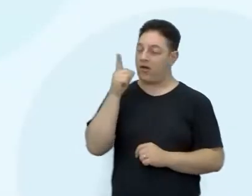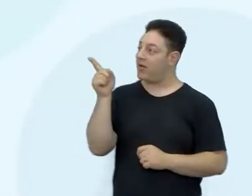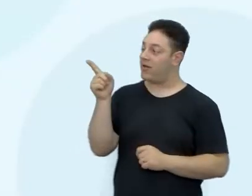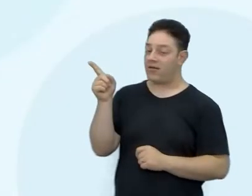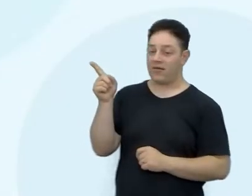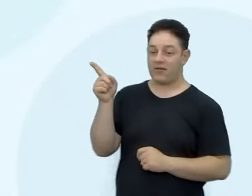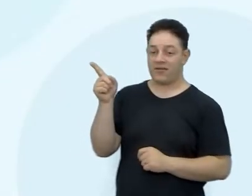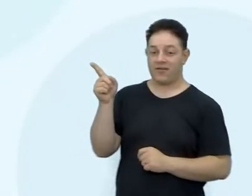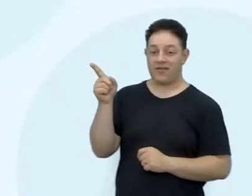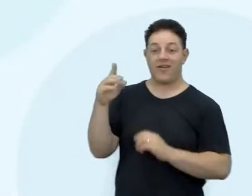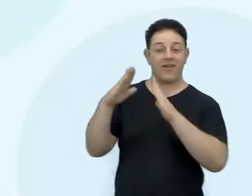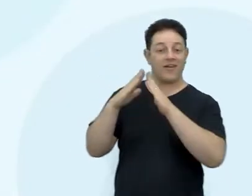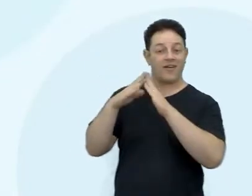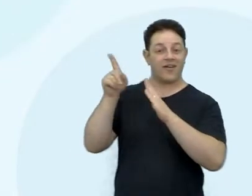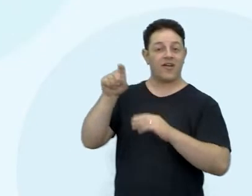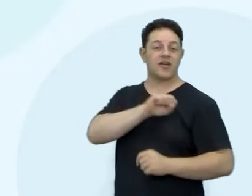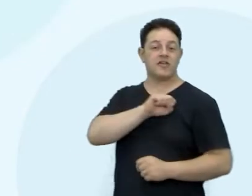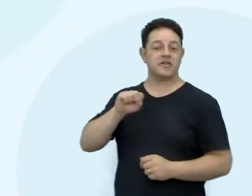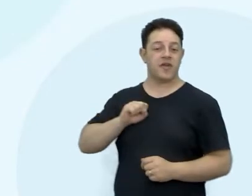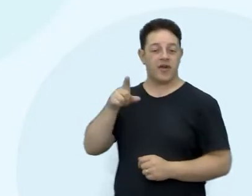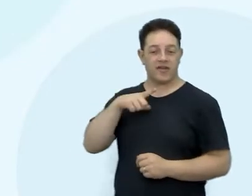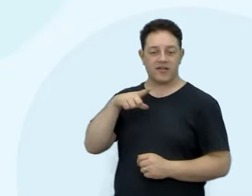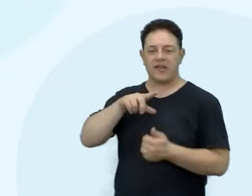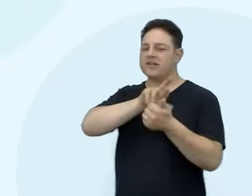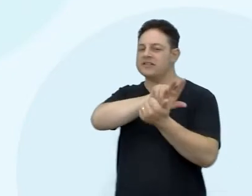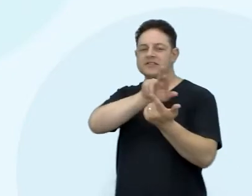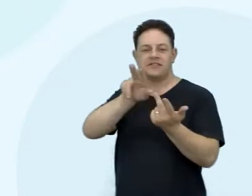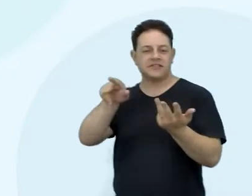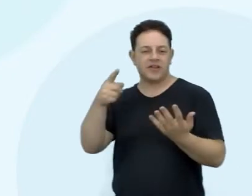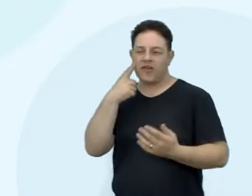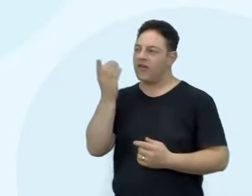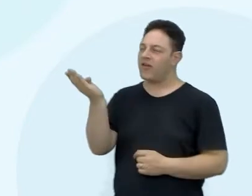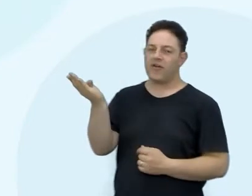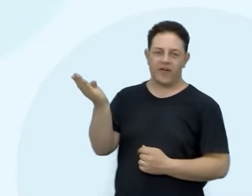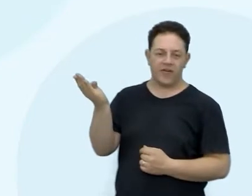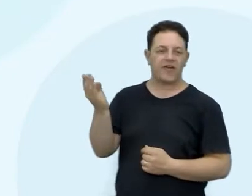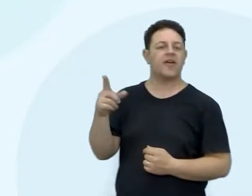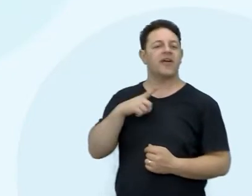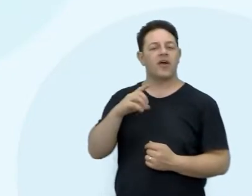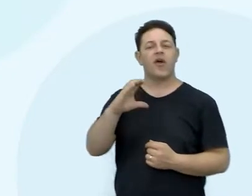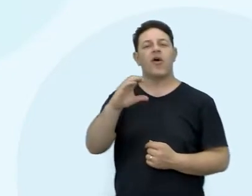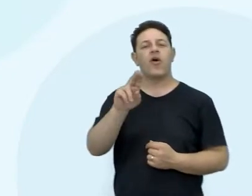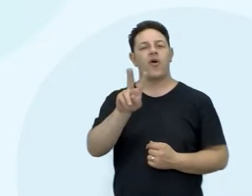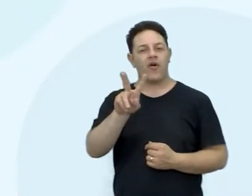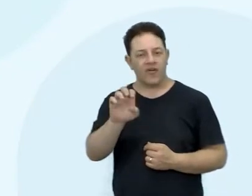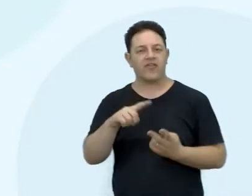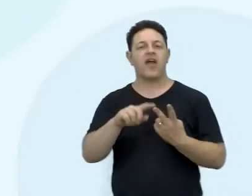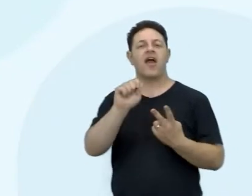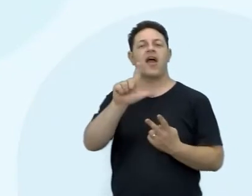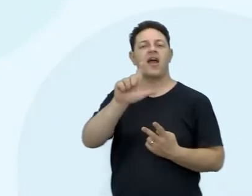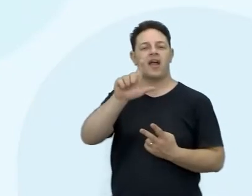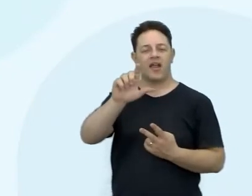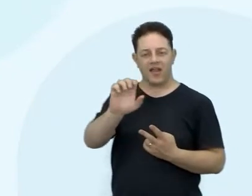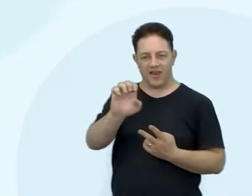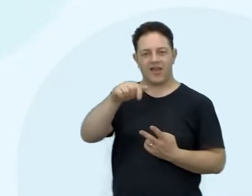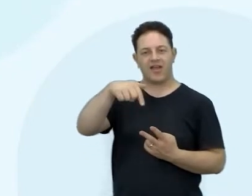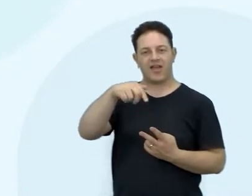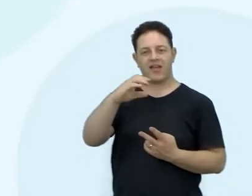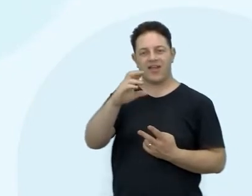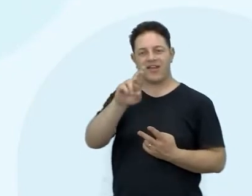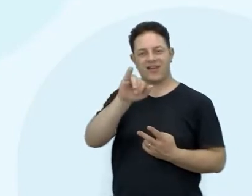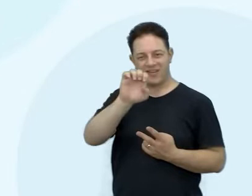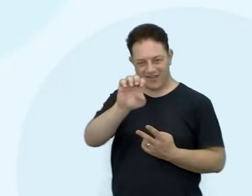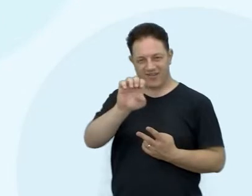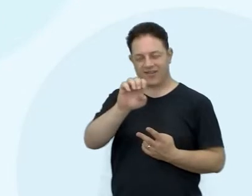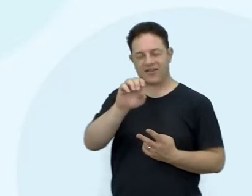de pimentinho de dedo de moça aí, tem couve, tem alecrim, tem tomatinho ali, ó. Na planta